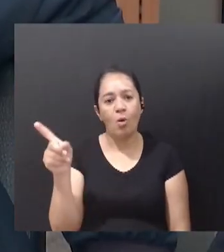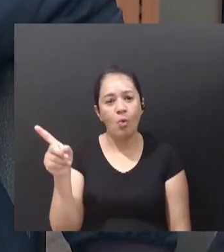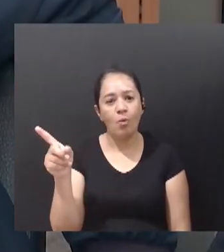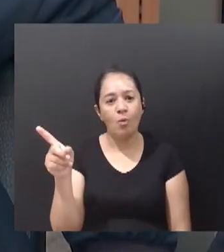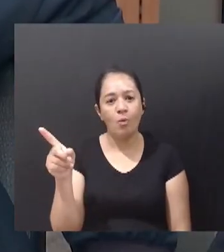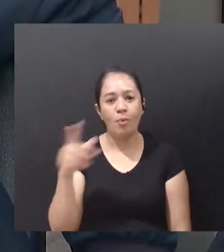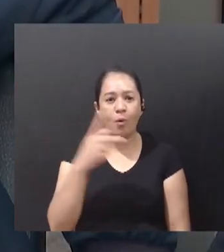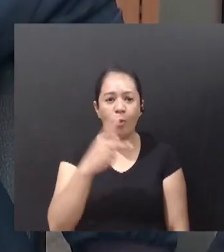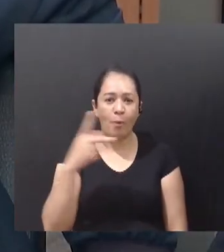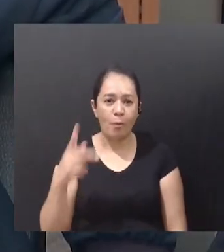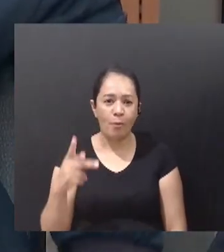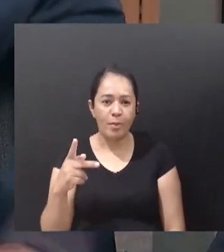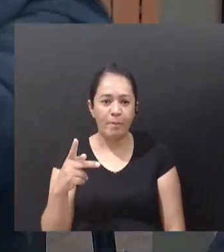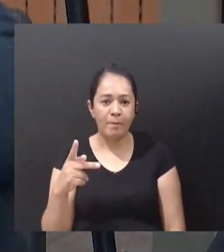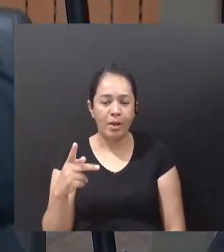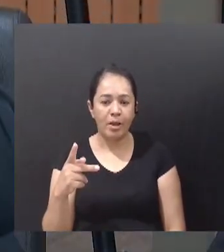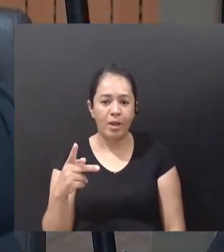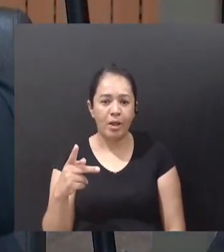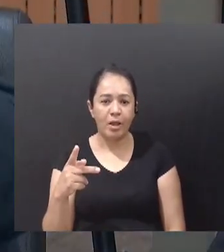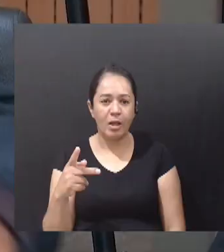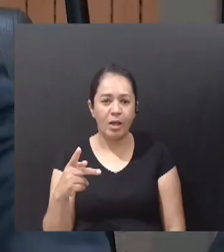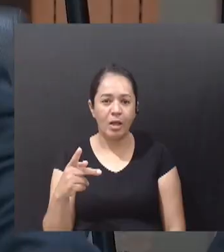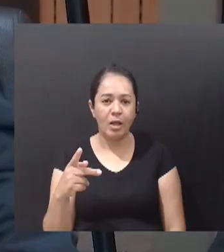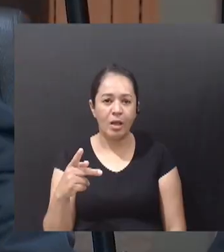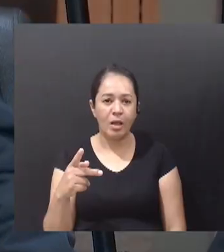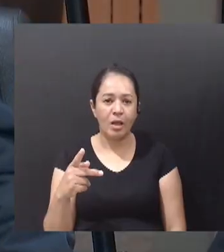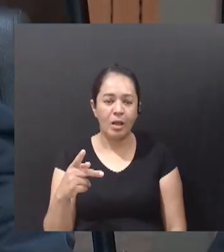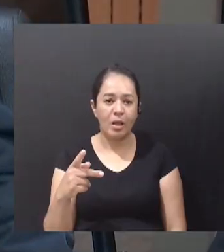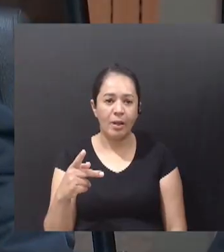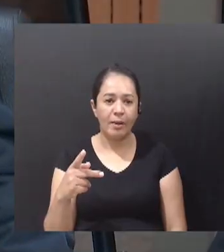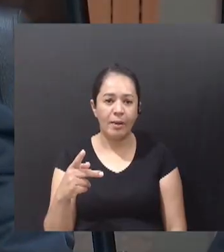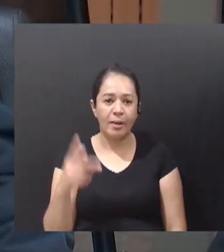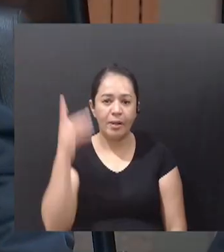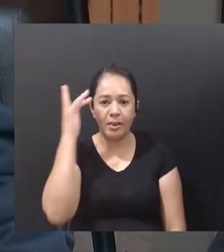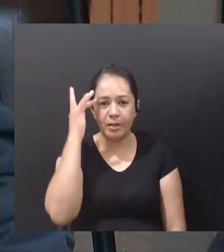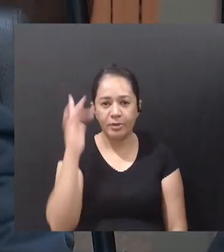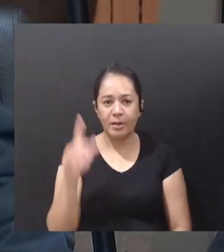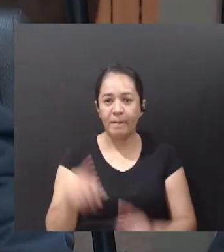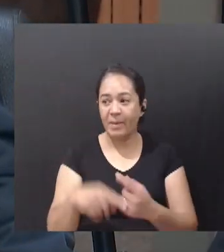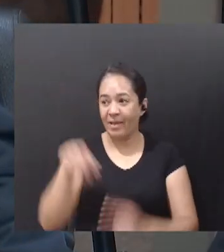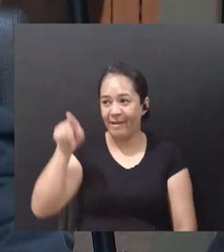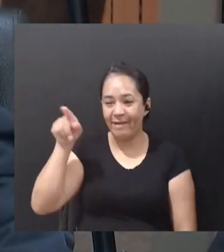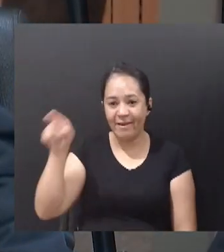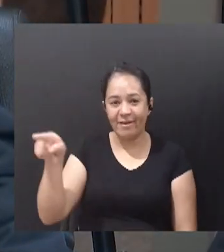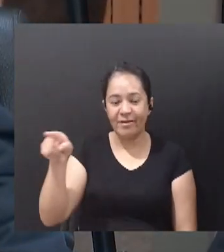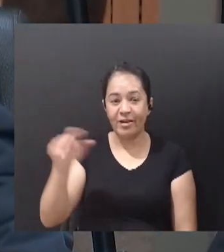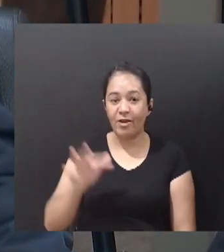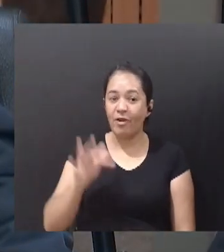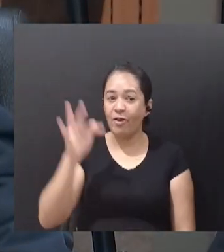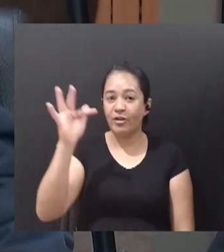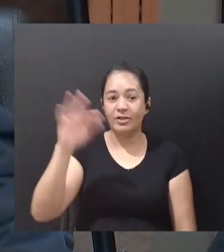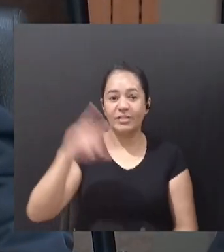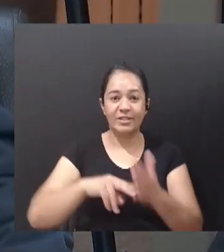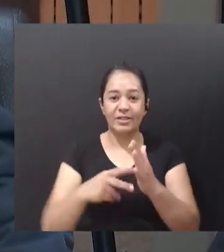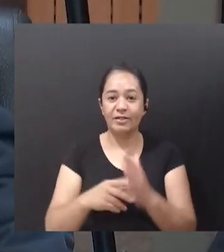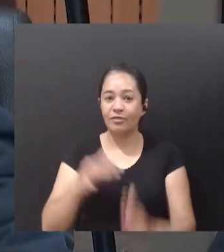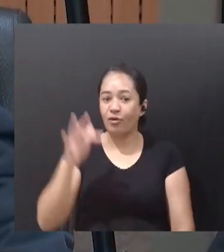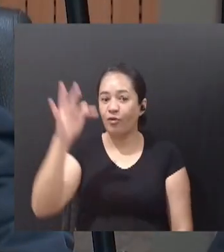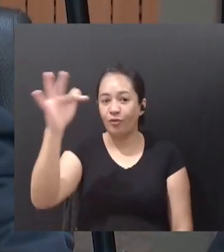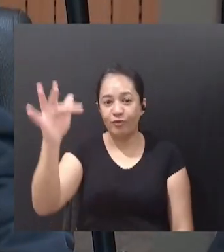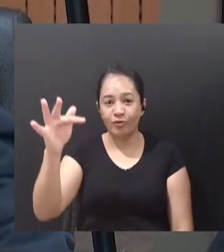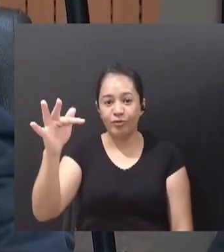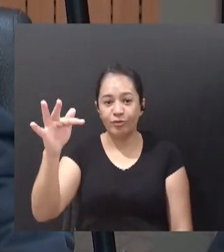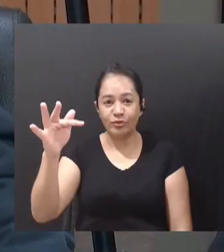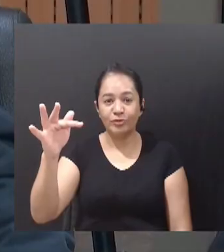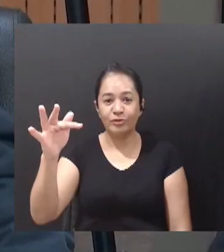sabe, o PT ainda não sabe, mas ele é o futuro do partido. E ele é o futuro do